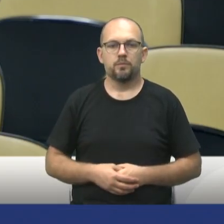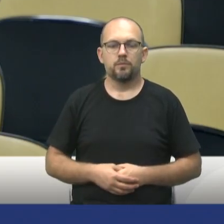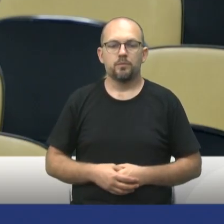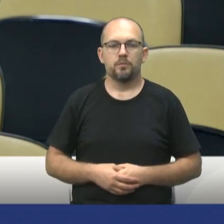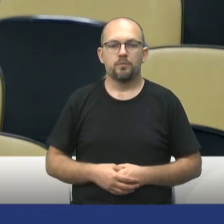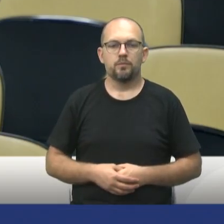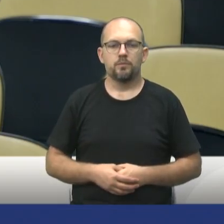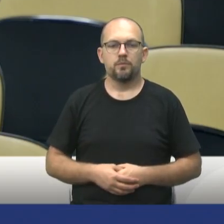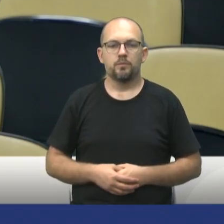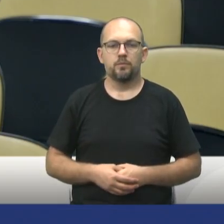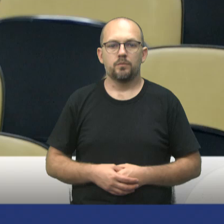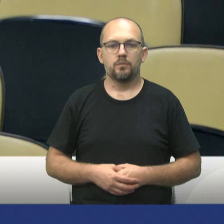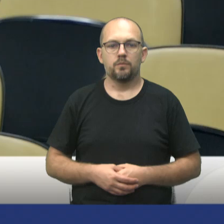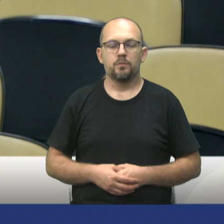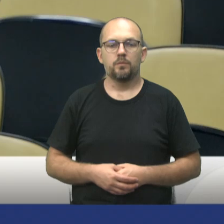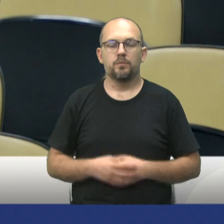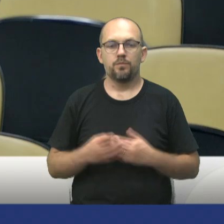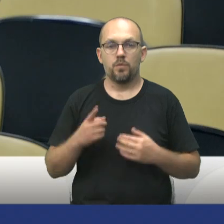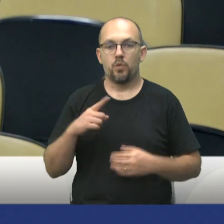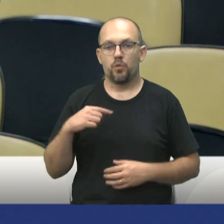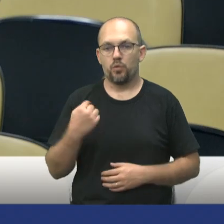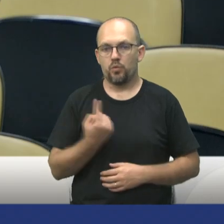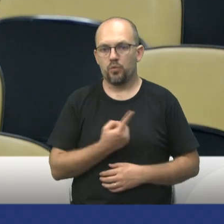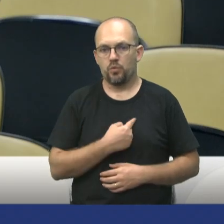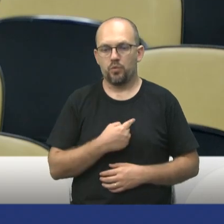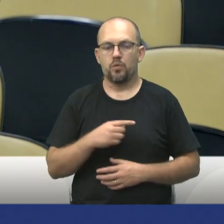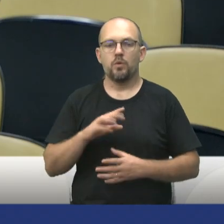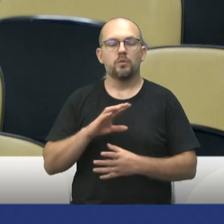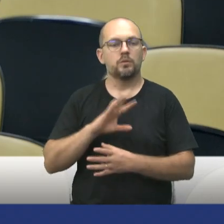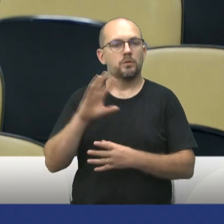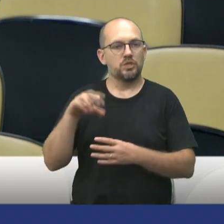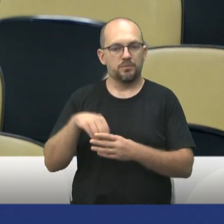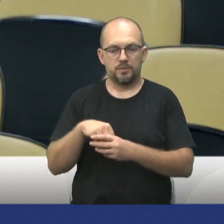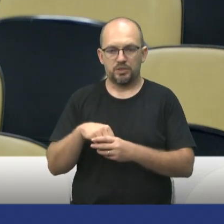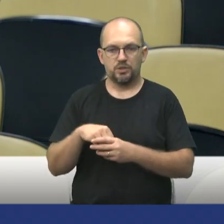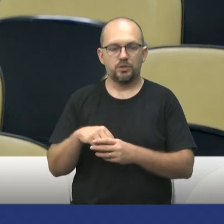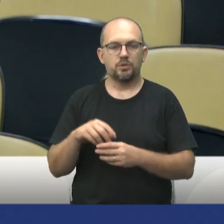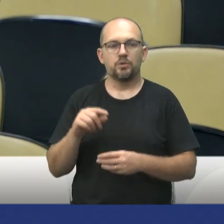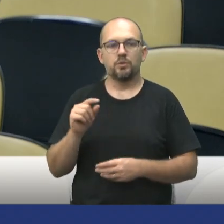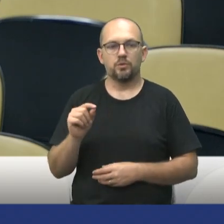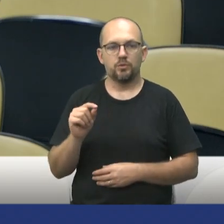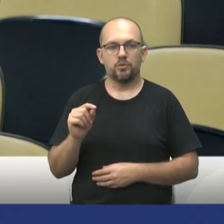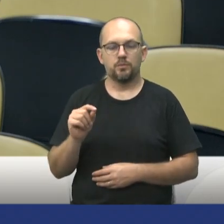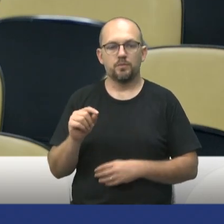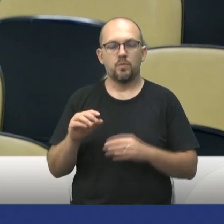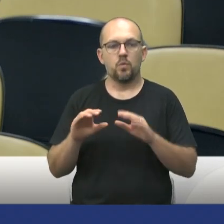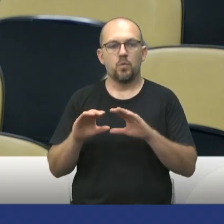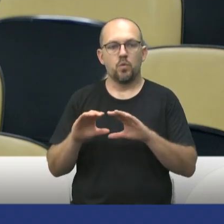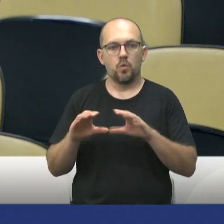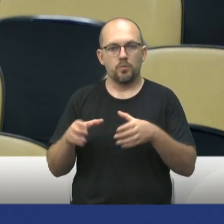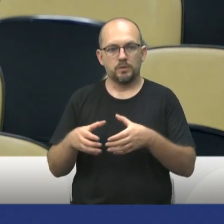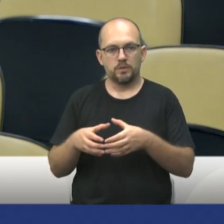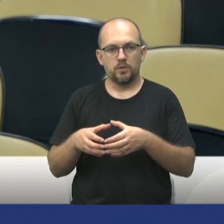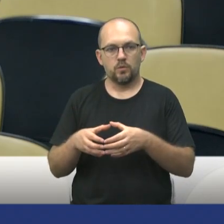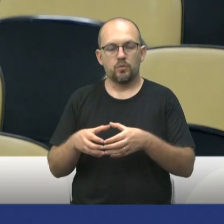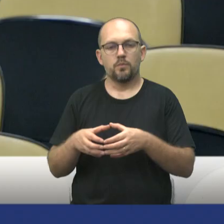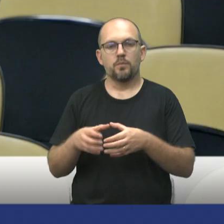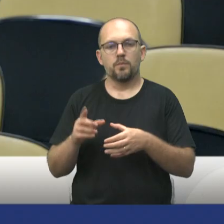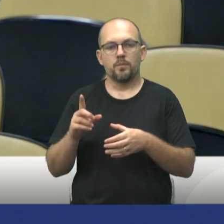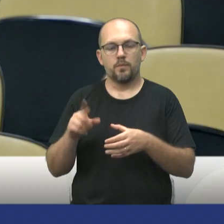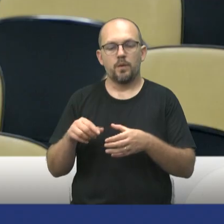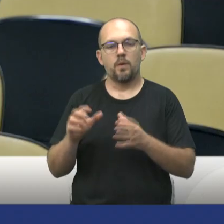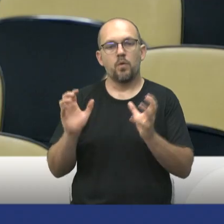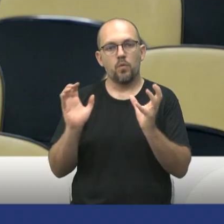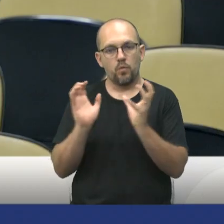Assim, nós fazemos parte da comissão, né? Da